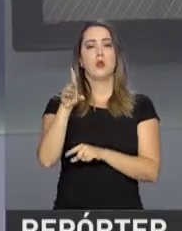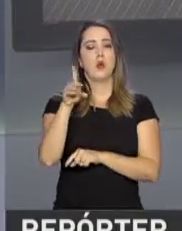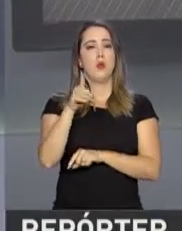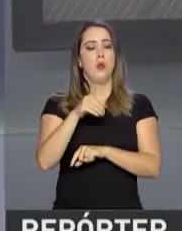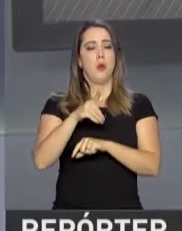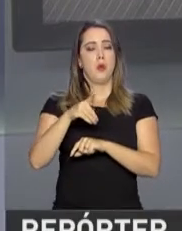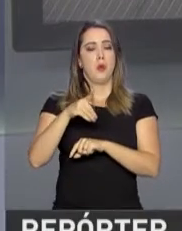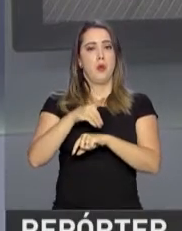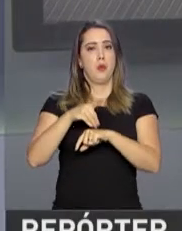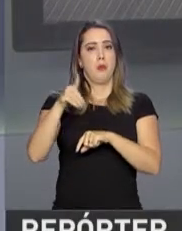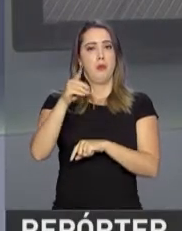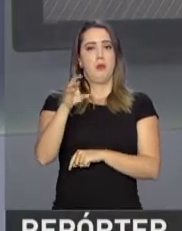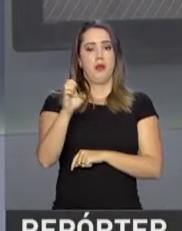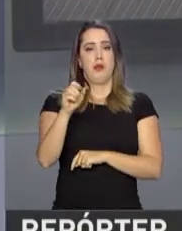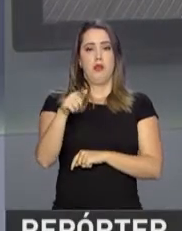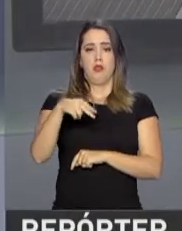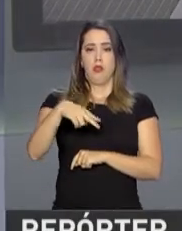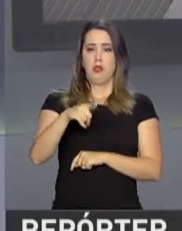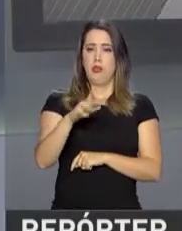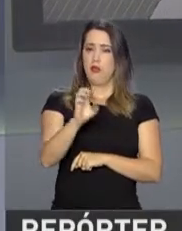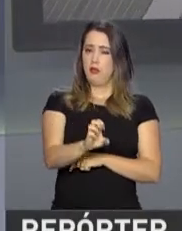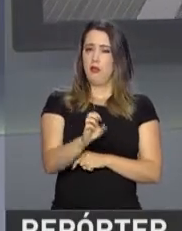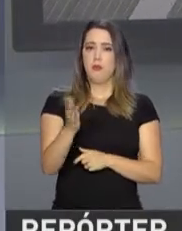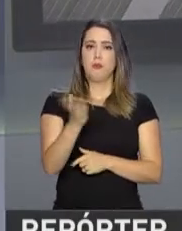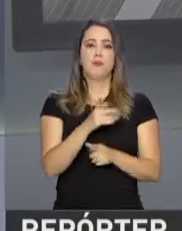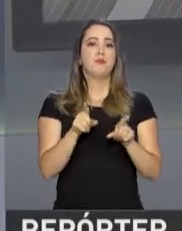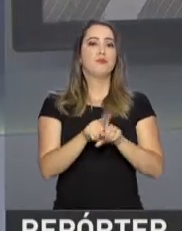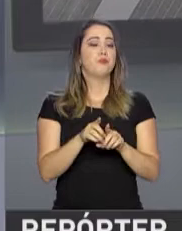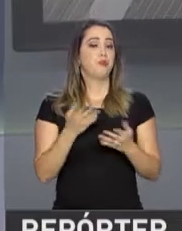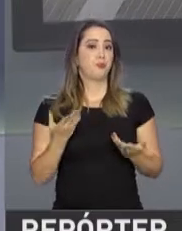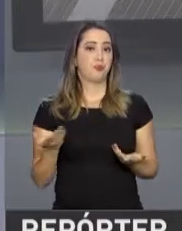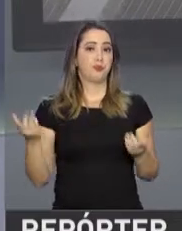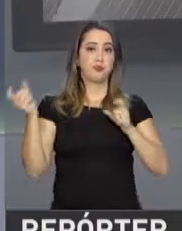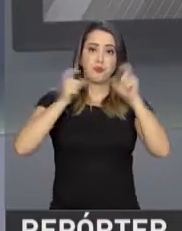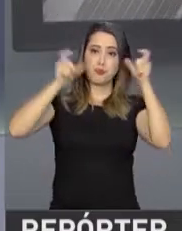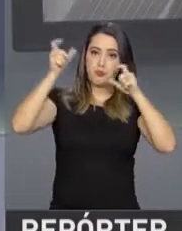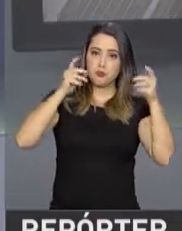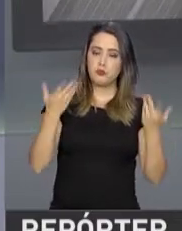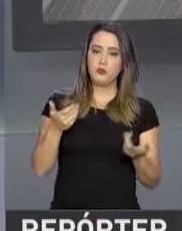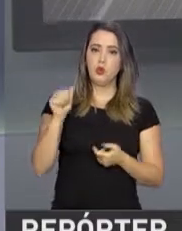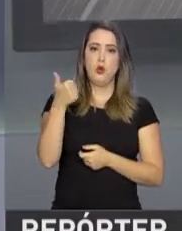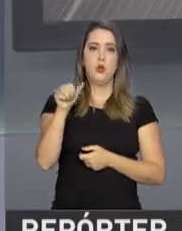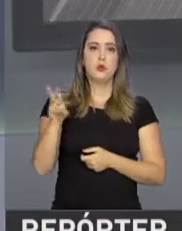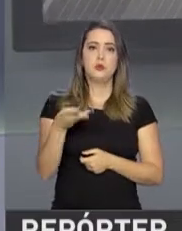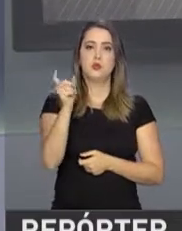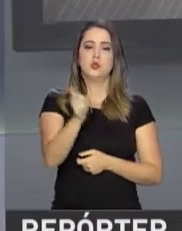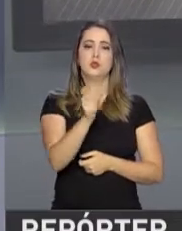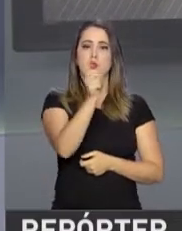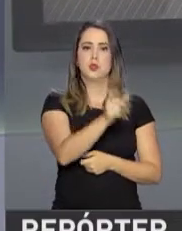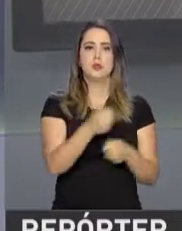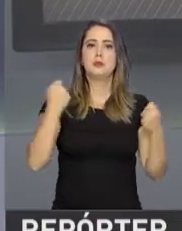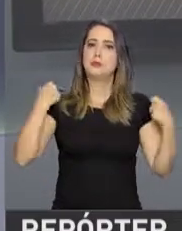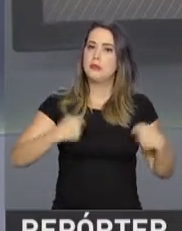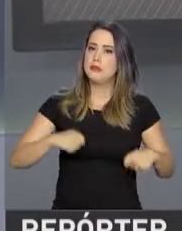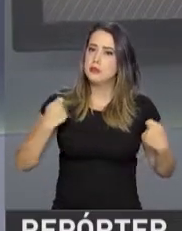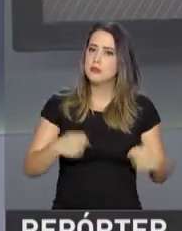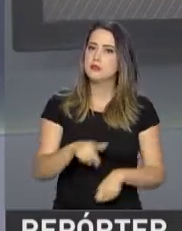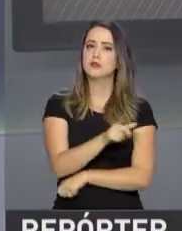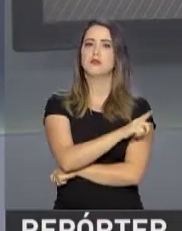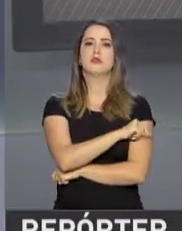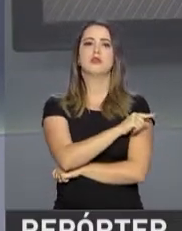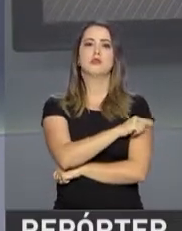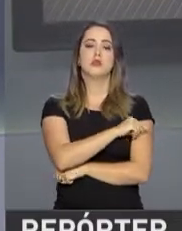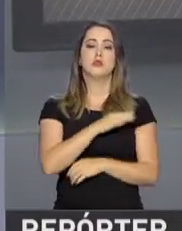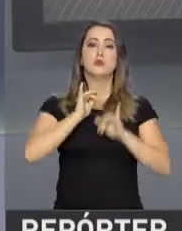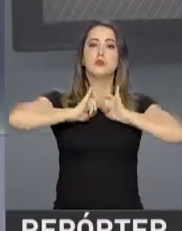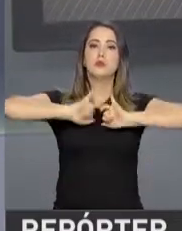eo alerta do ministério da saúde cerca de 11 milhões e oitocentos as mil pessoas ainda precisam se vacinar contra a